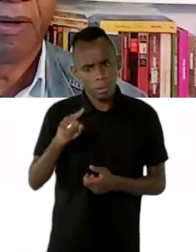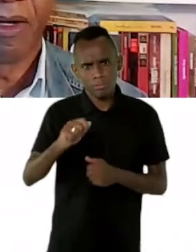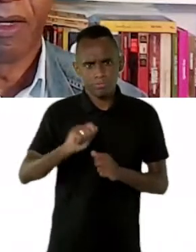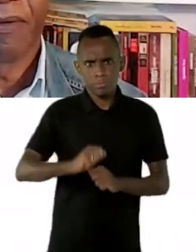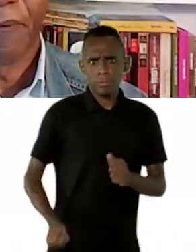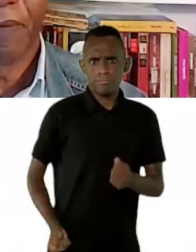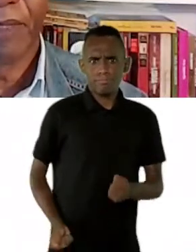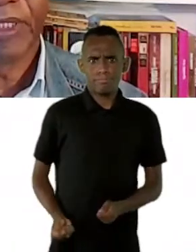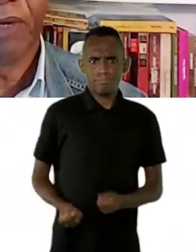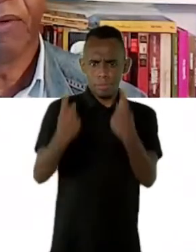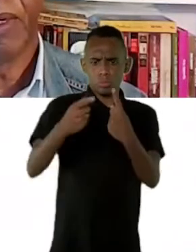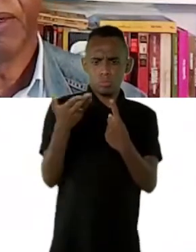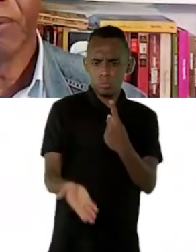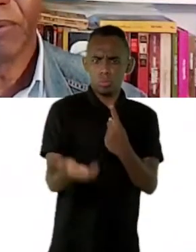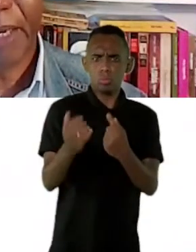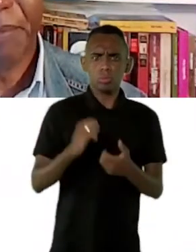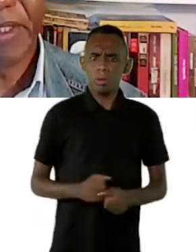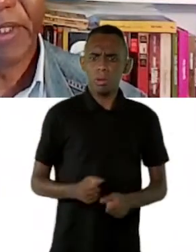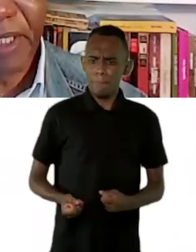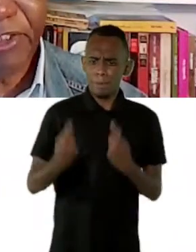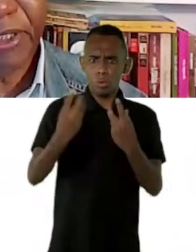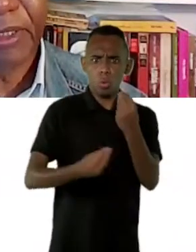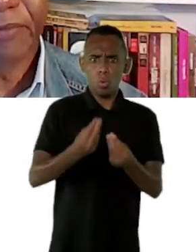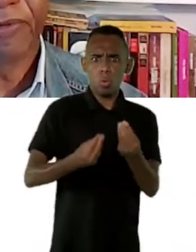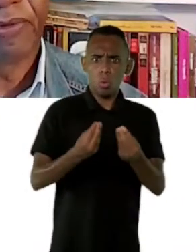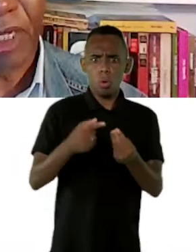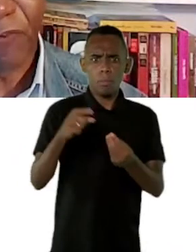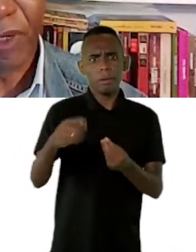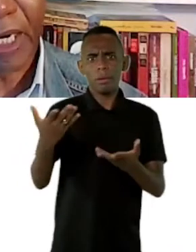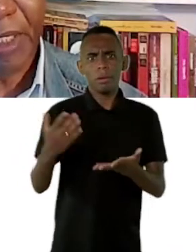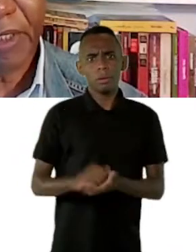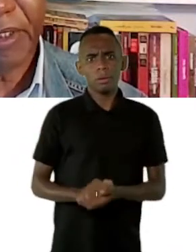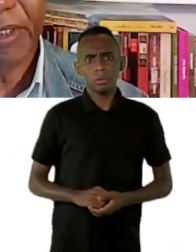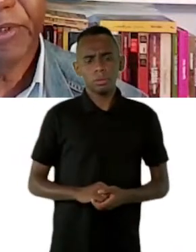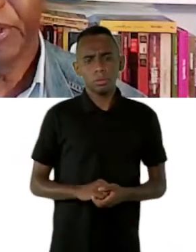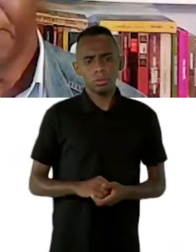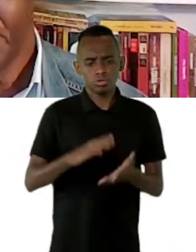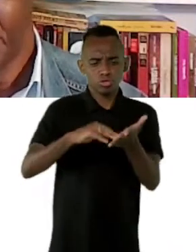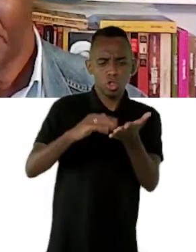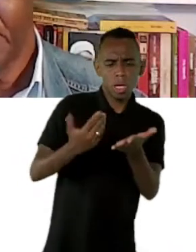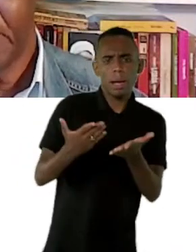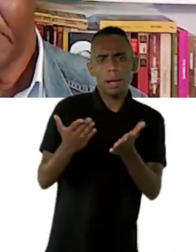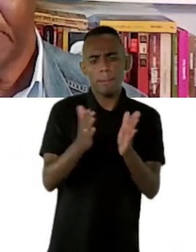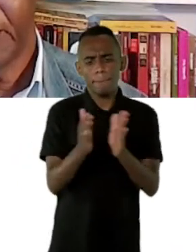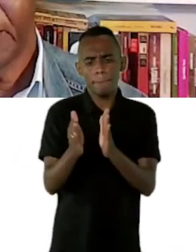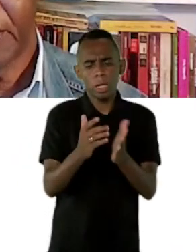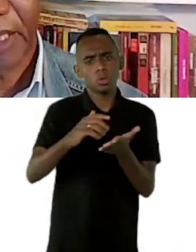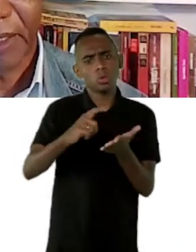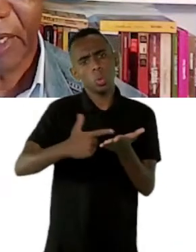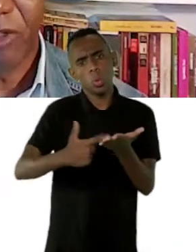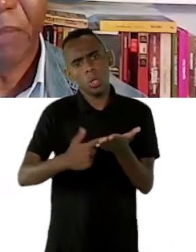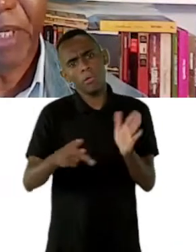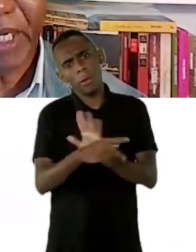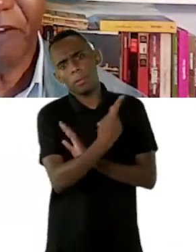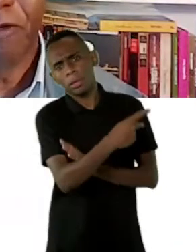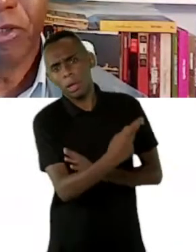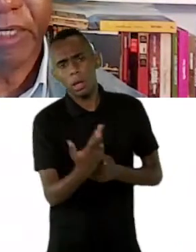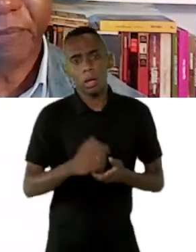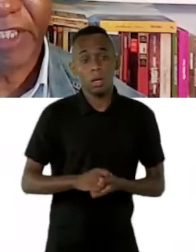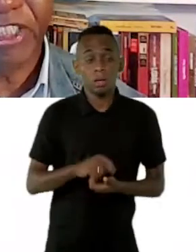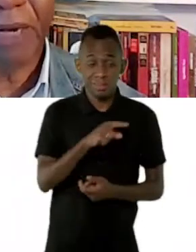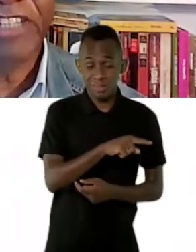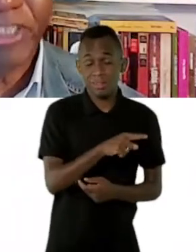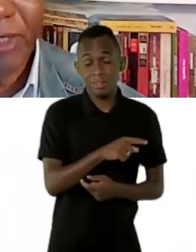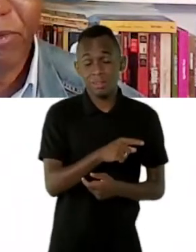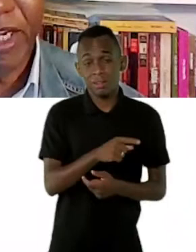Não há o que discutir. Um cara militante, né? O Audálio foi um cara militante e até a Carolina brincava muito